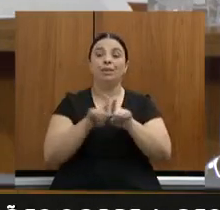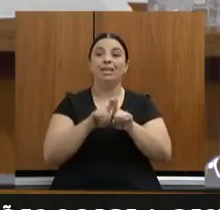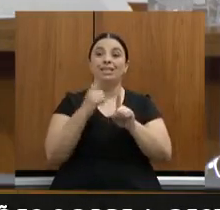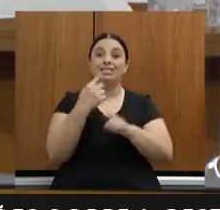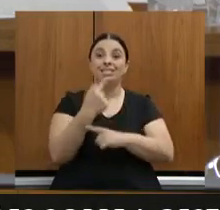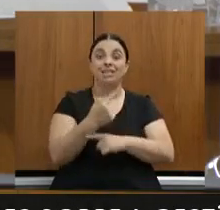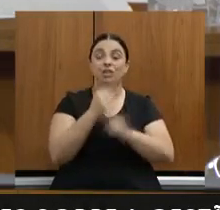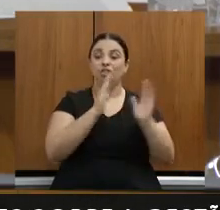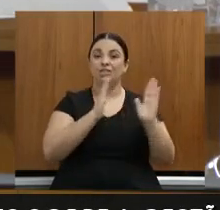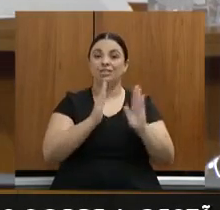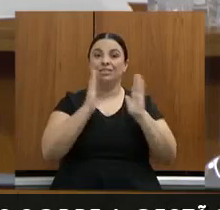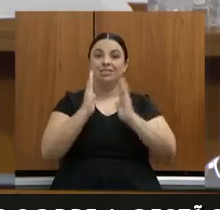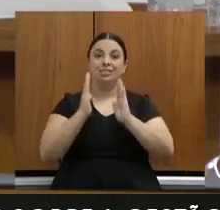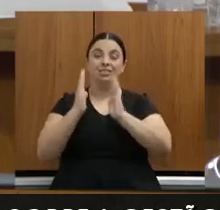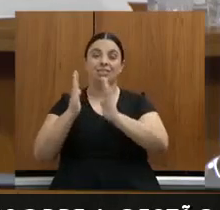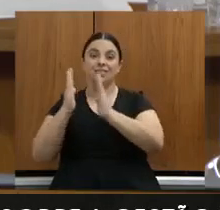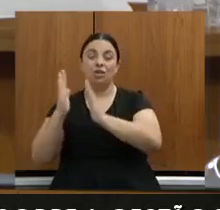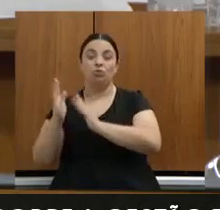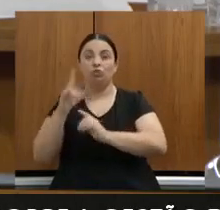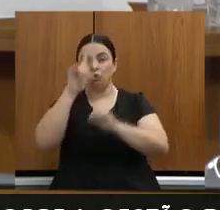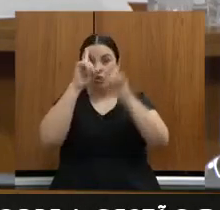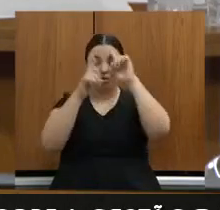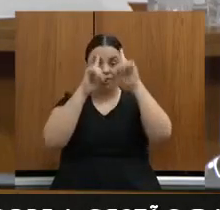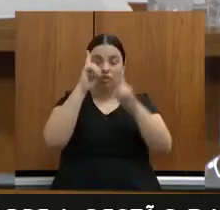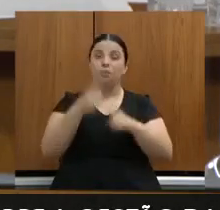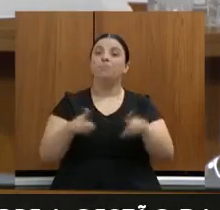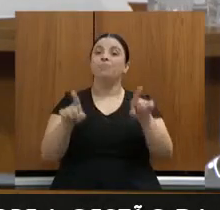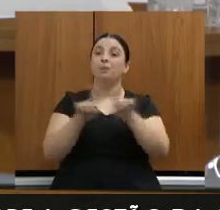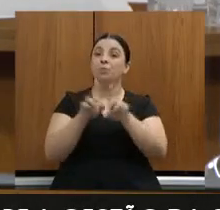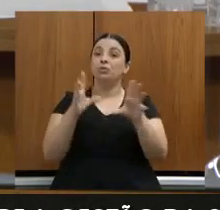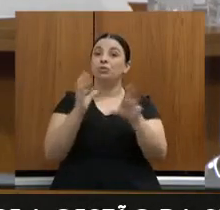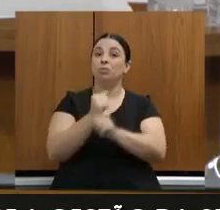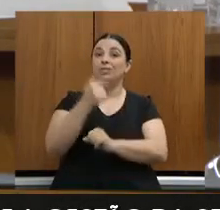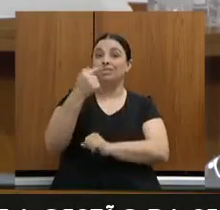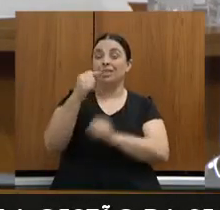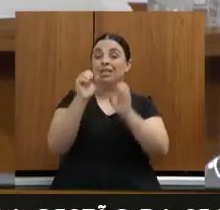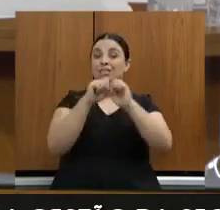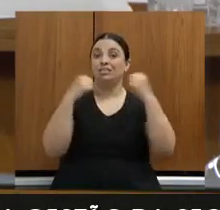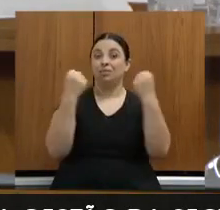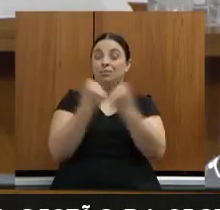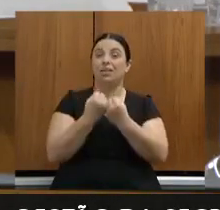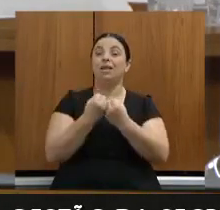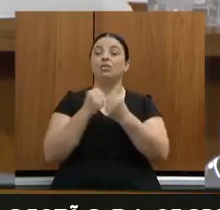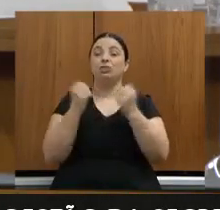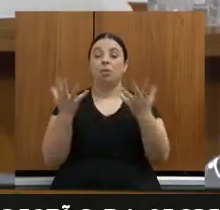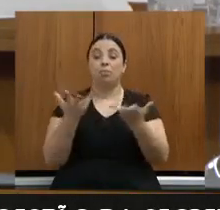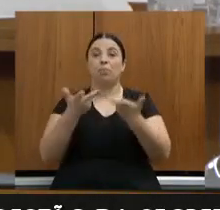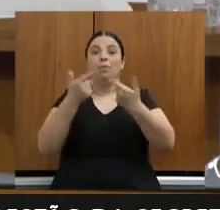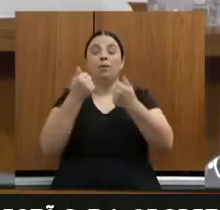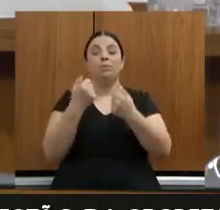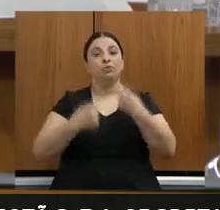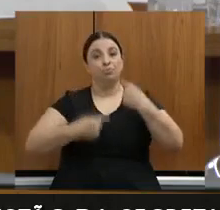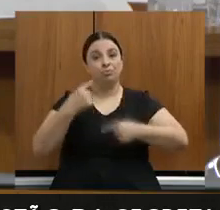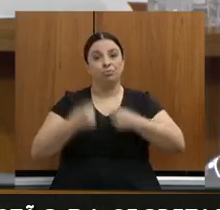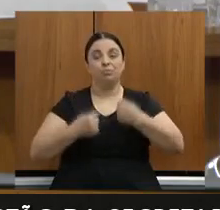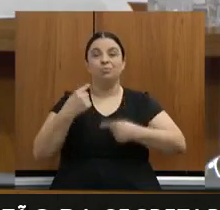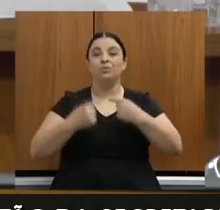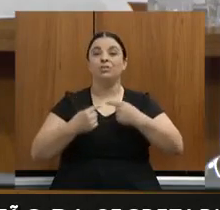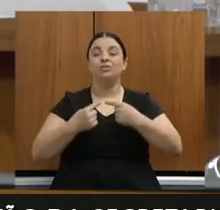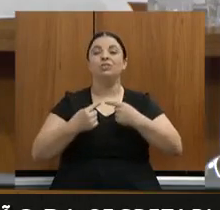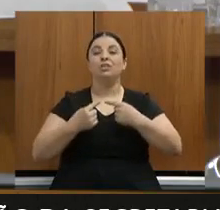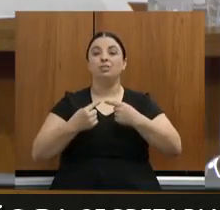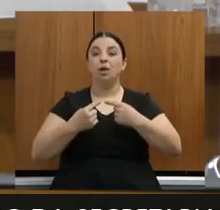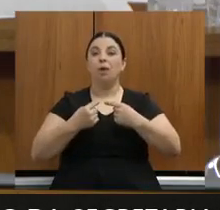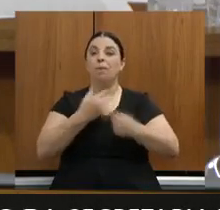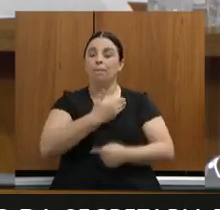em diferentes áreas e sete terminar de avaliação e aprimoramento de políticas públicas direcionadas para